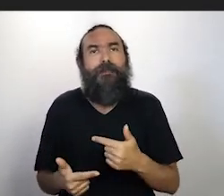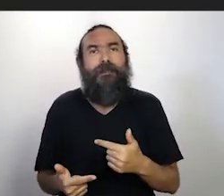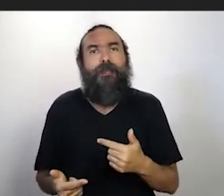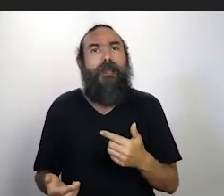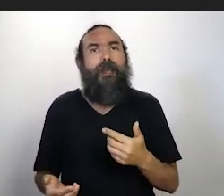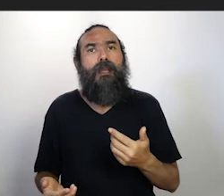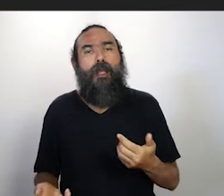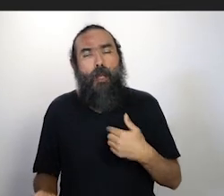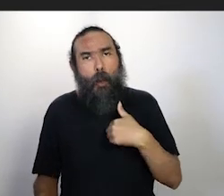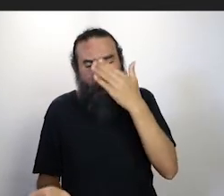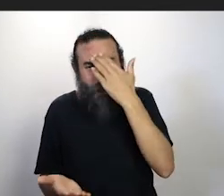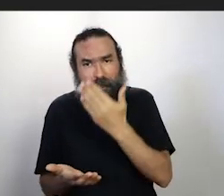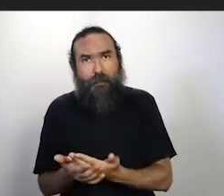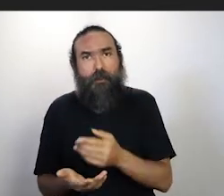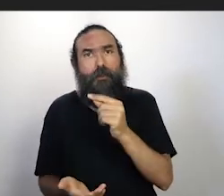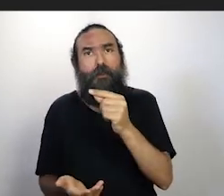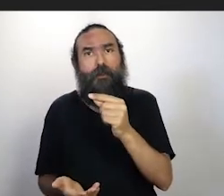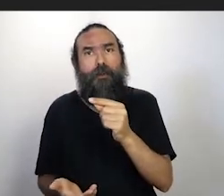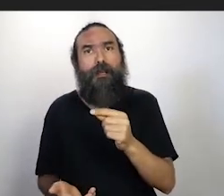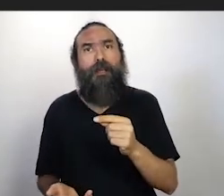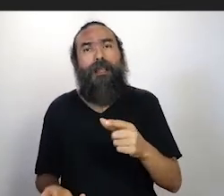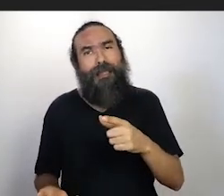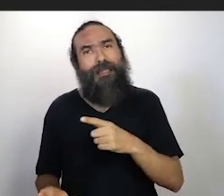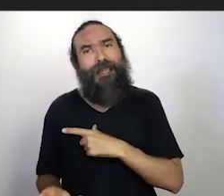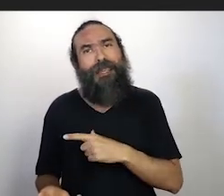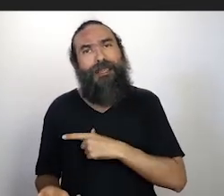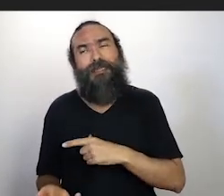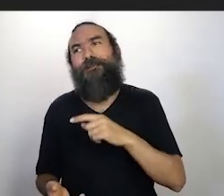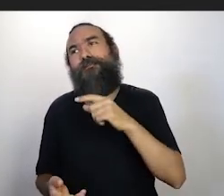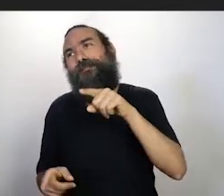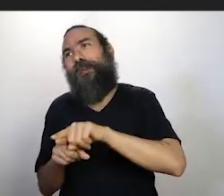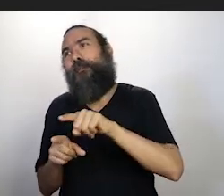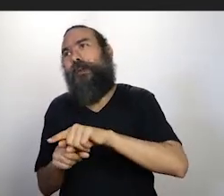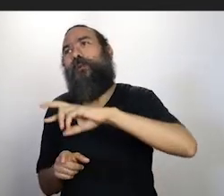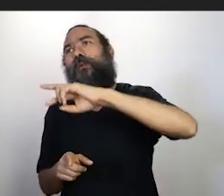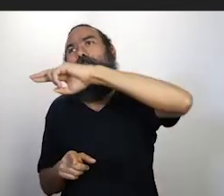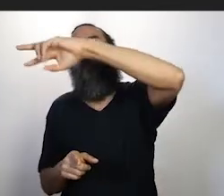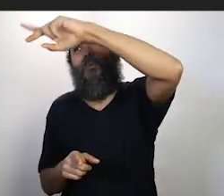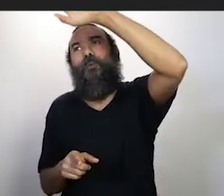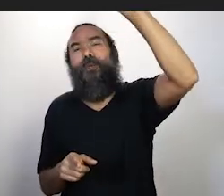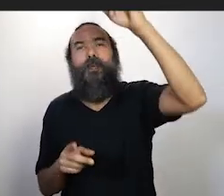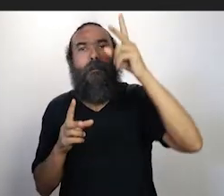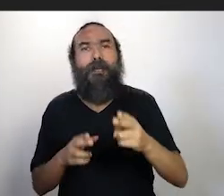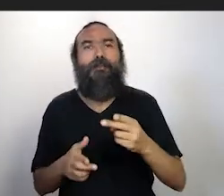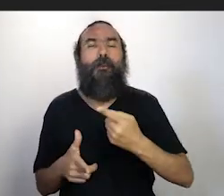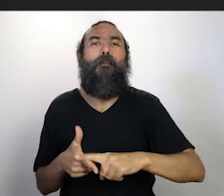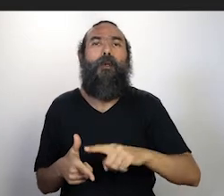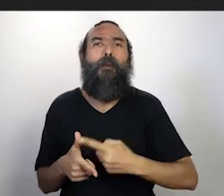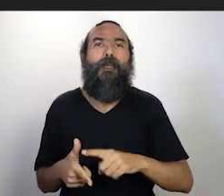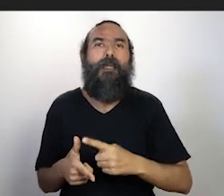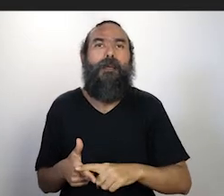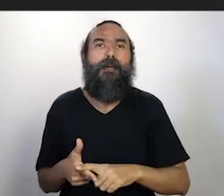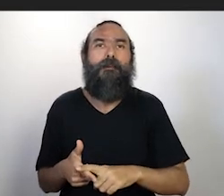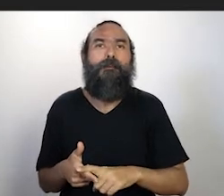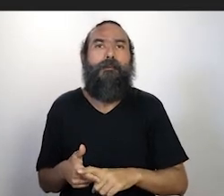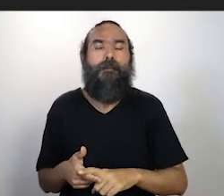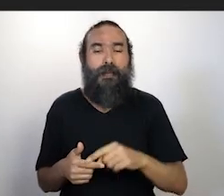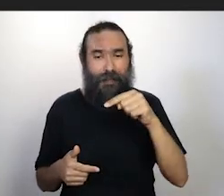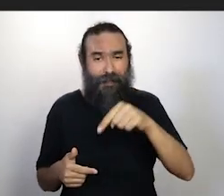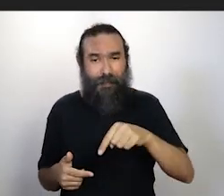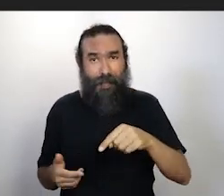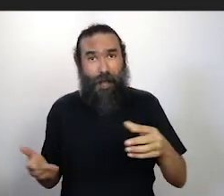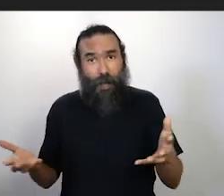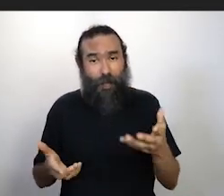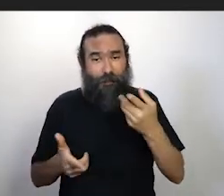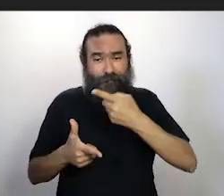momento, e que eu acredito que seja uma recorrência com as outras comunidades, né? Porque nesse processo de pandemia,